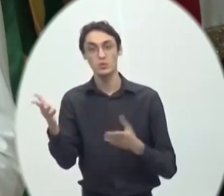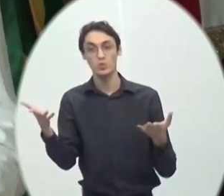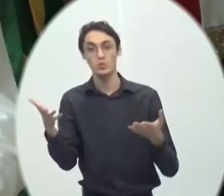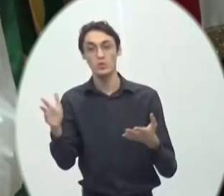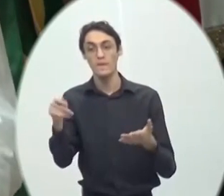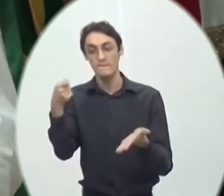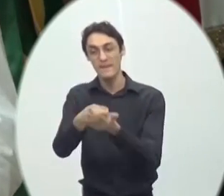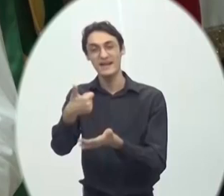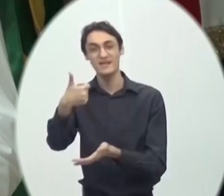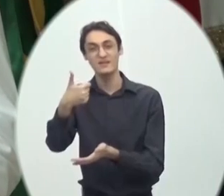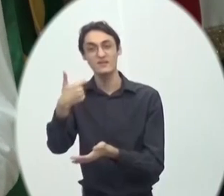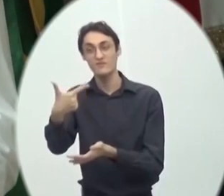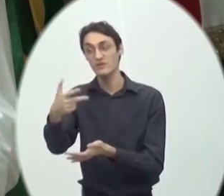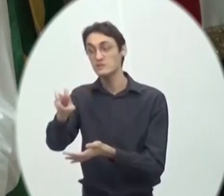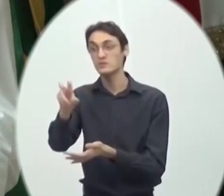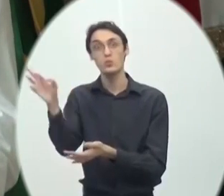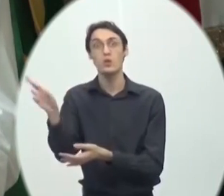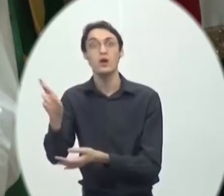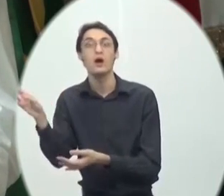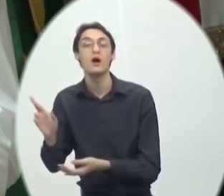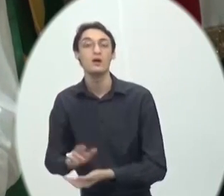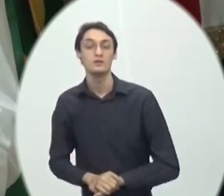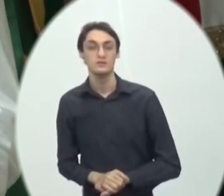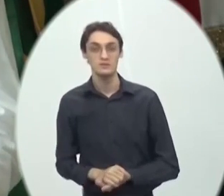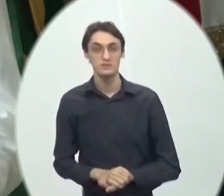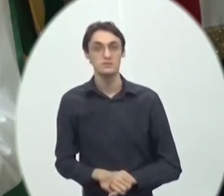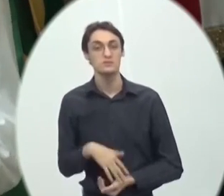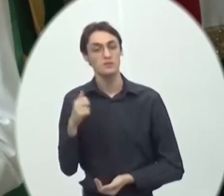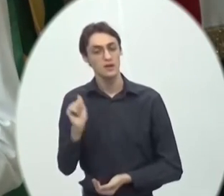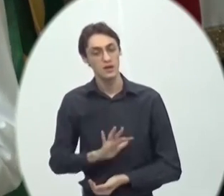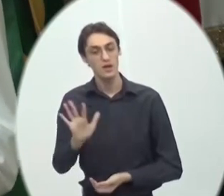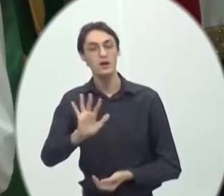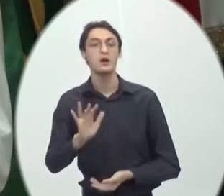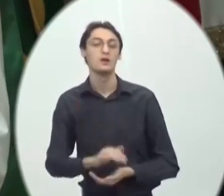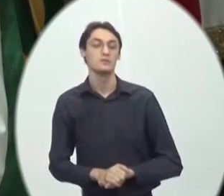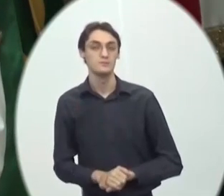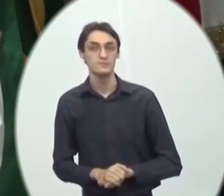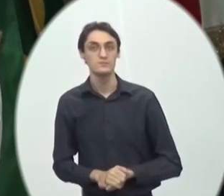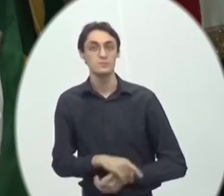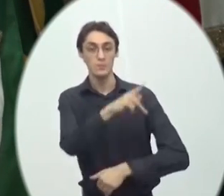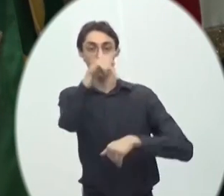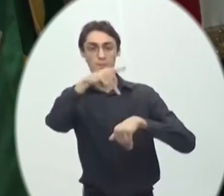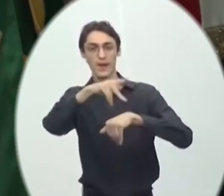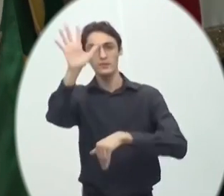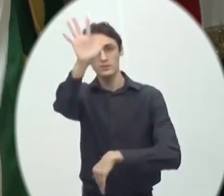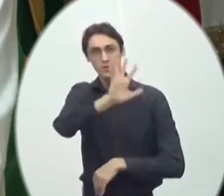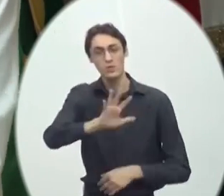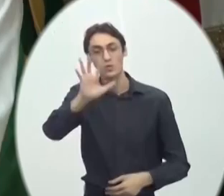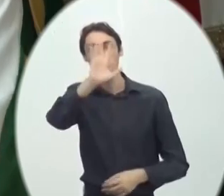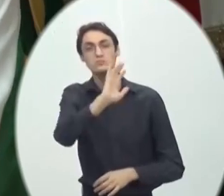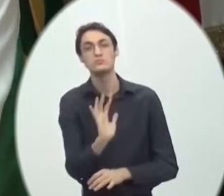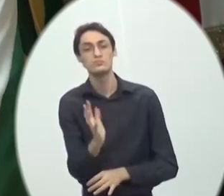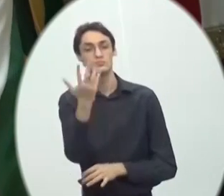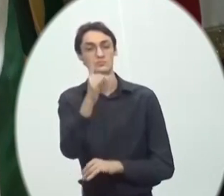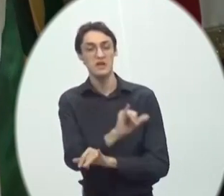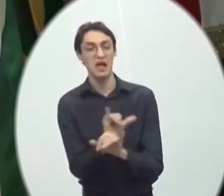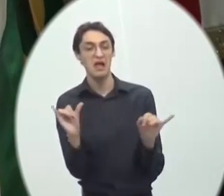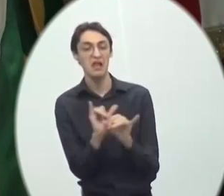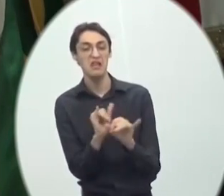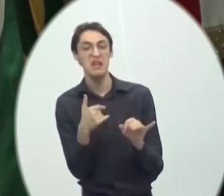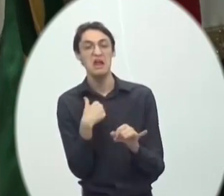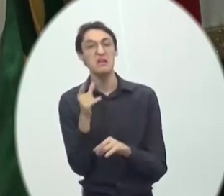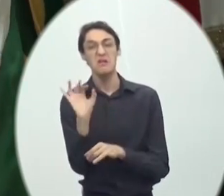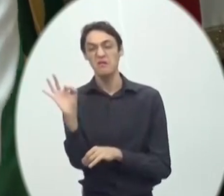25 conto. É ridículo o que está acontecendo num país que dizem que não tem